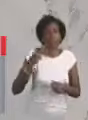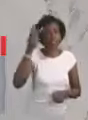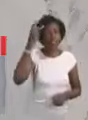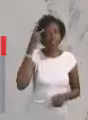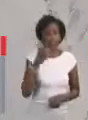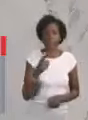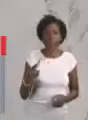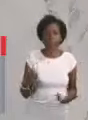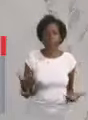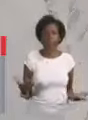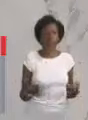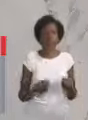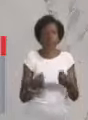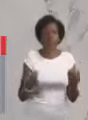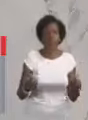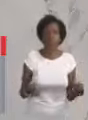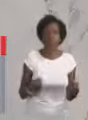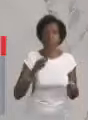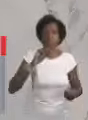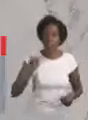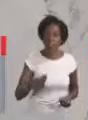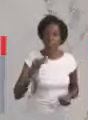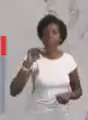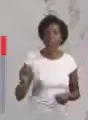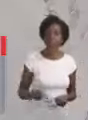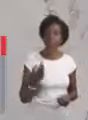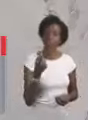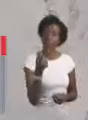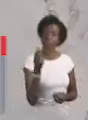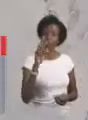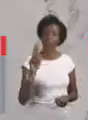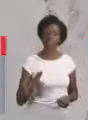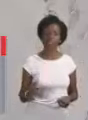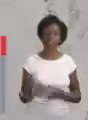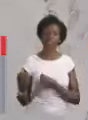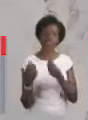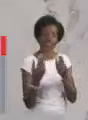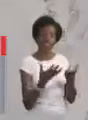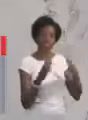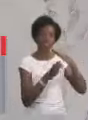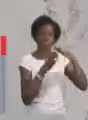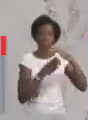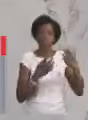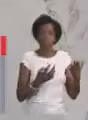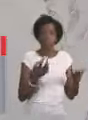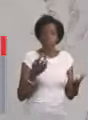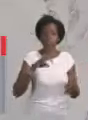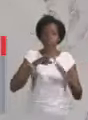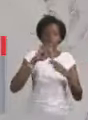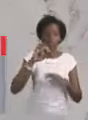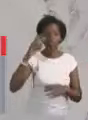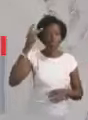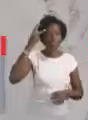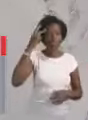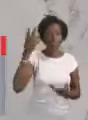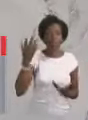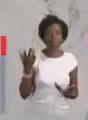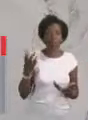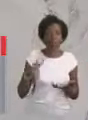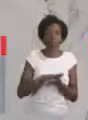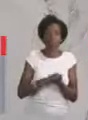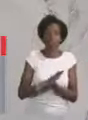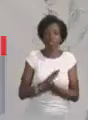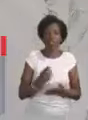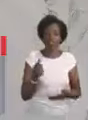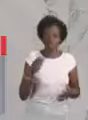Paulo não tem nenhuma contrapartida são bilhões de reais destinados essas empresas São Paulo ganha nada dinheiro público do